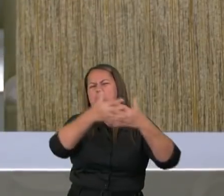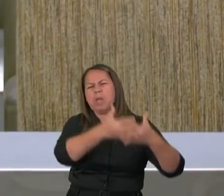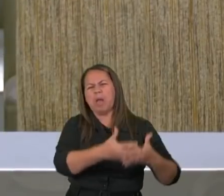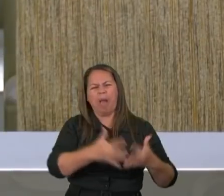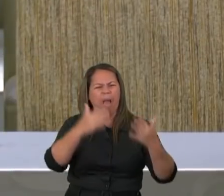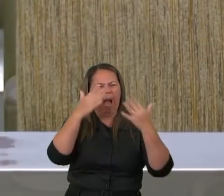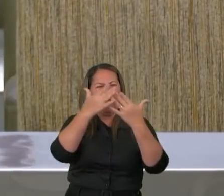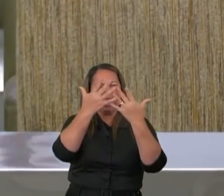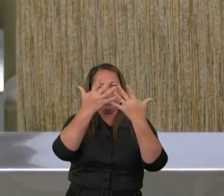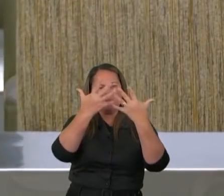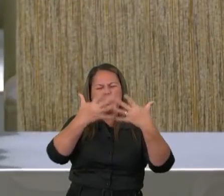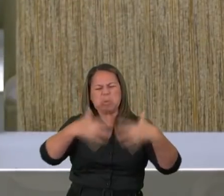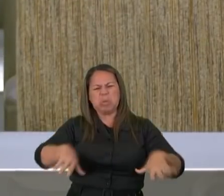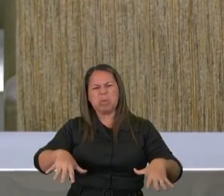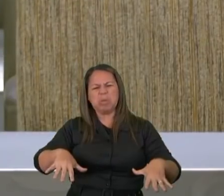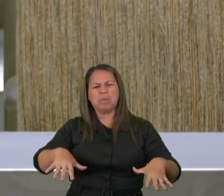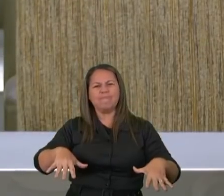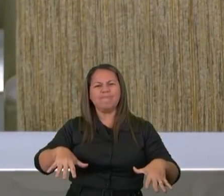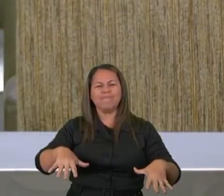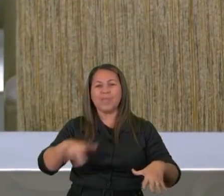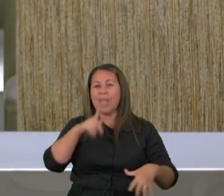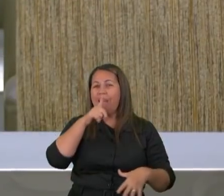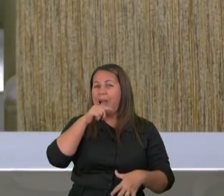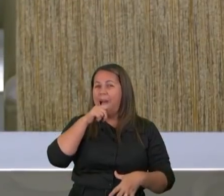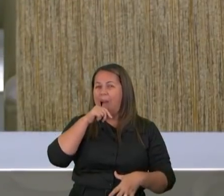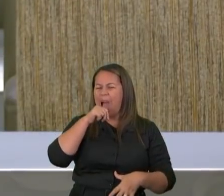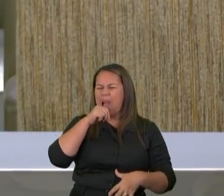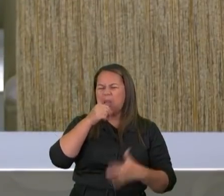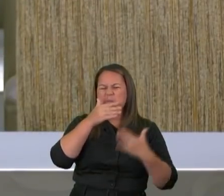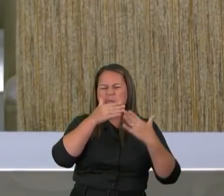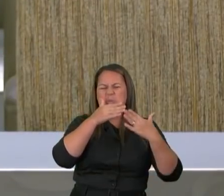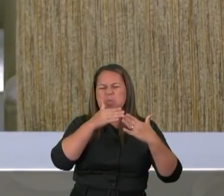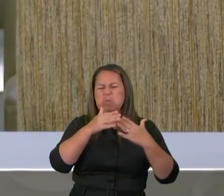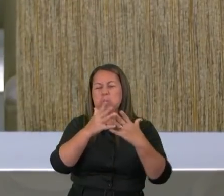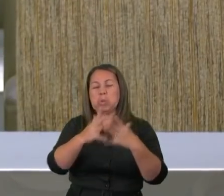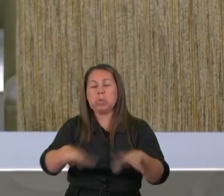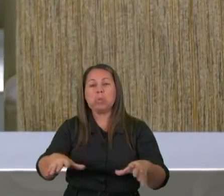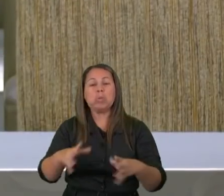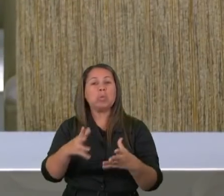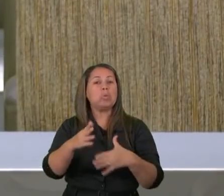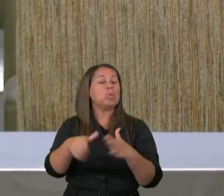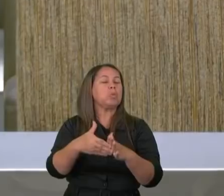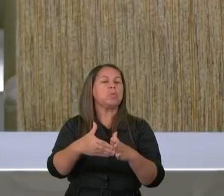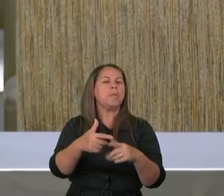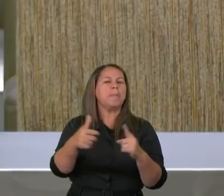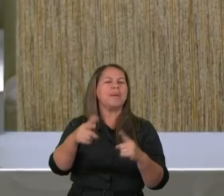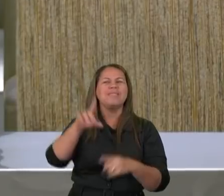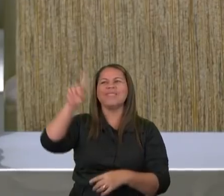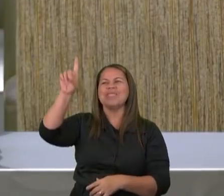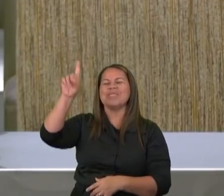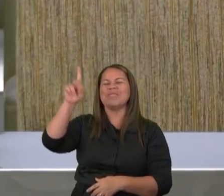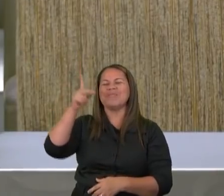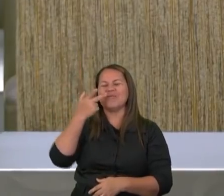as águas saem levando tudo. Mas Deus está dizendo: eu sou mais poderoso do que as águas.